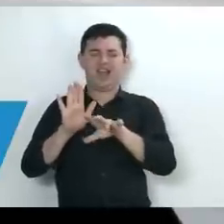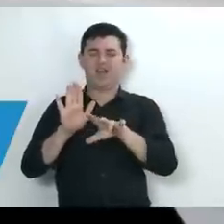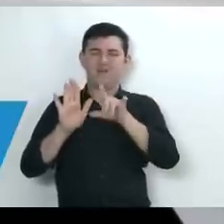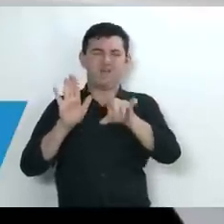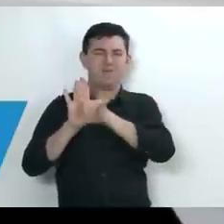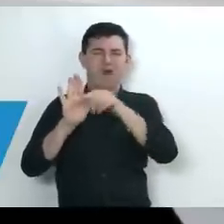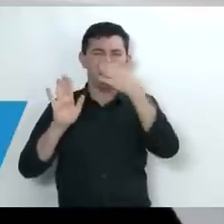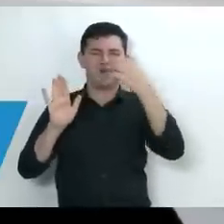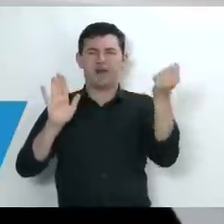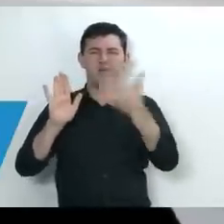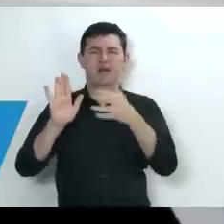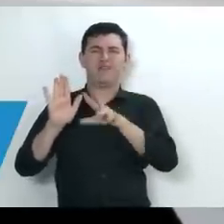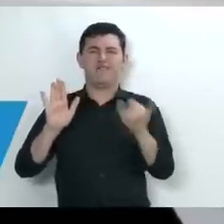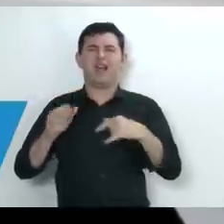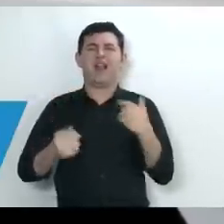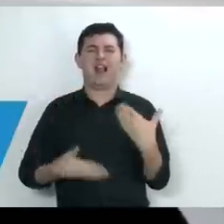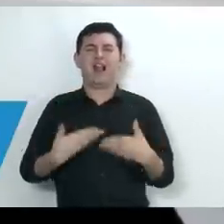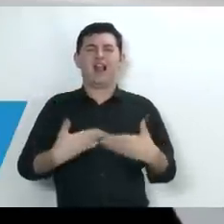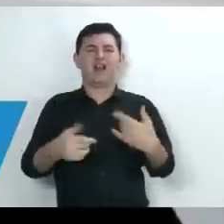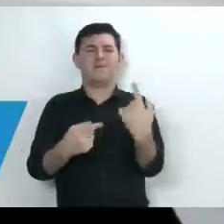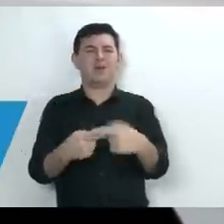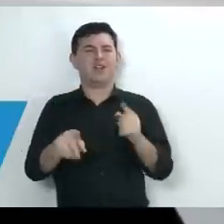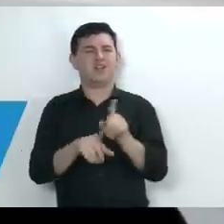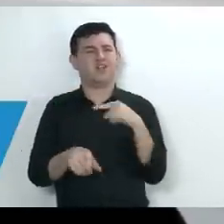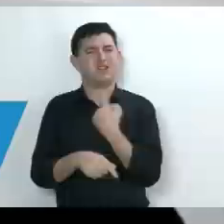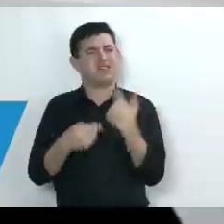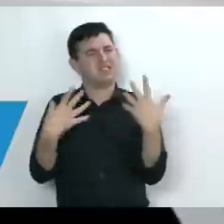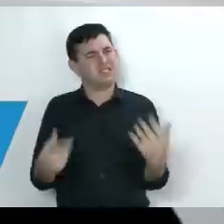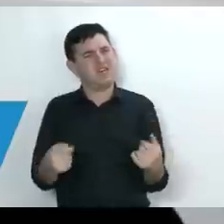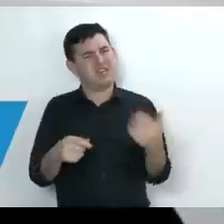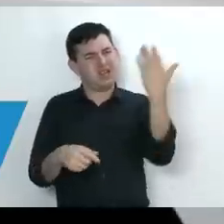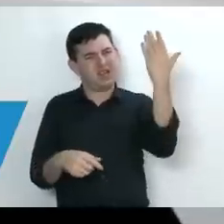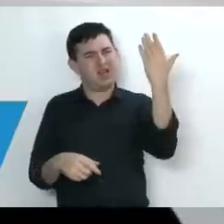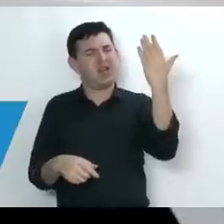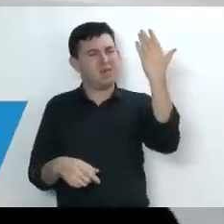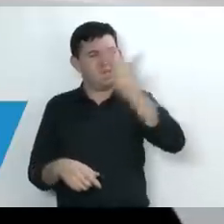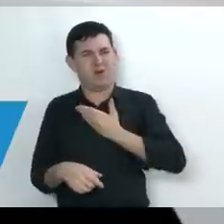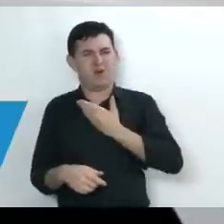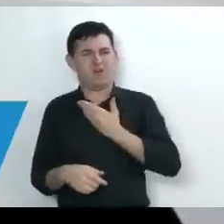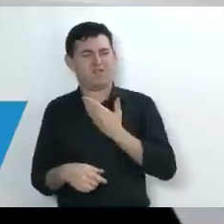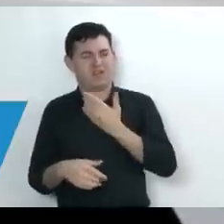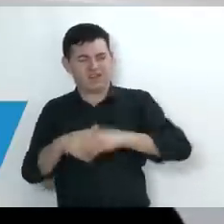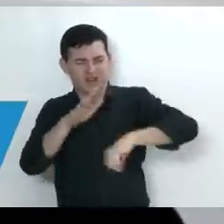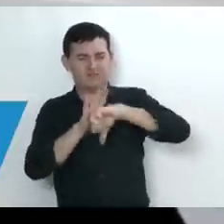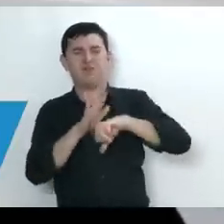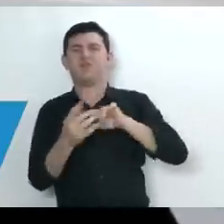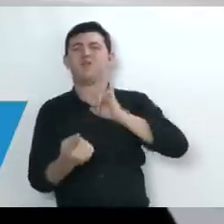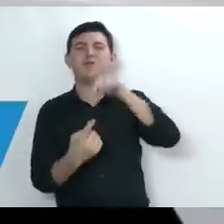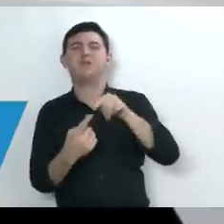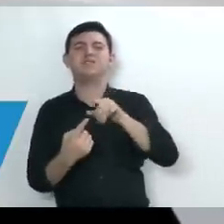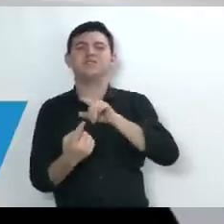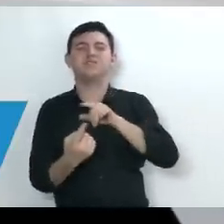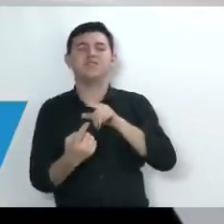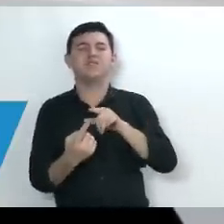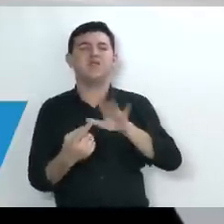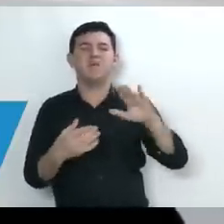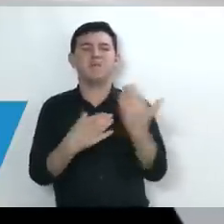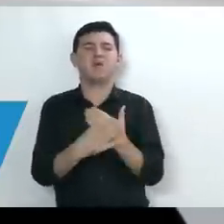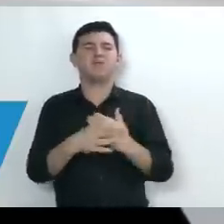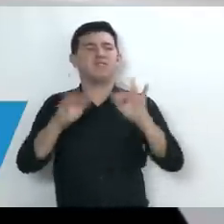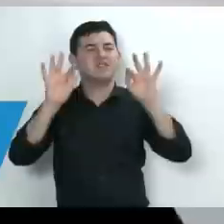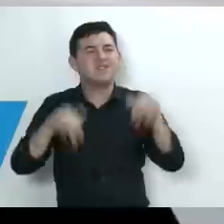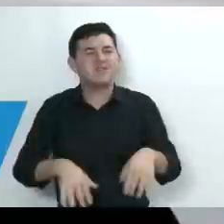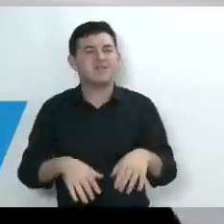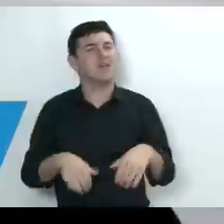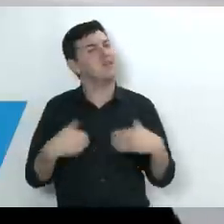provas ilícitas, resultantes, portanto, de um crime, para comprovar um suposto crime praticado para apurar outro crime. E